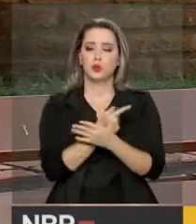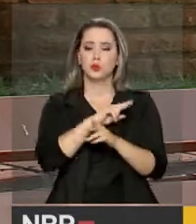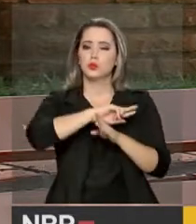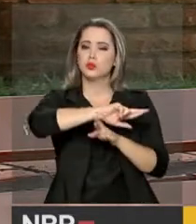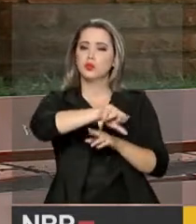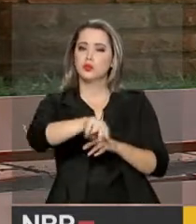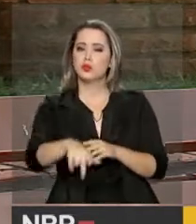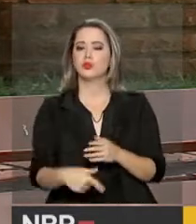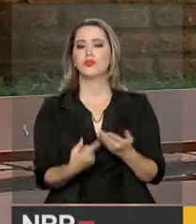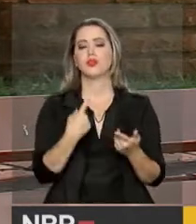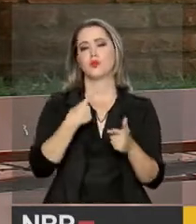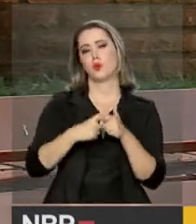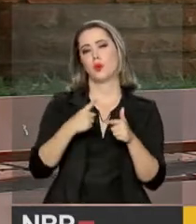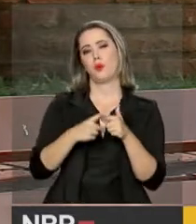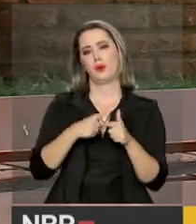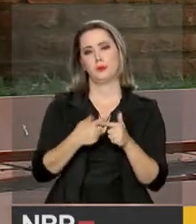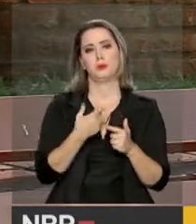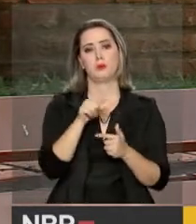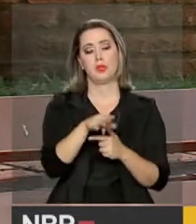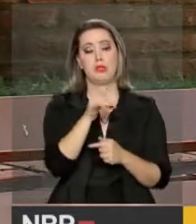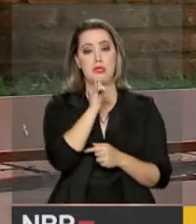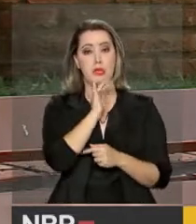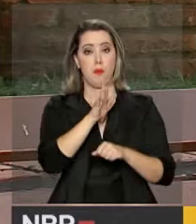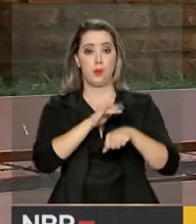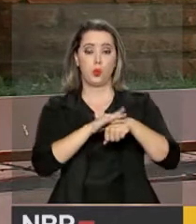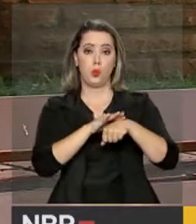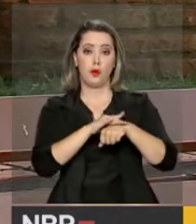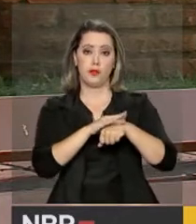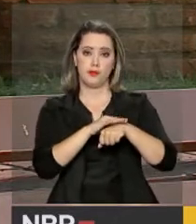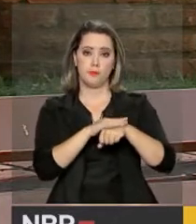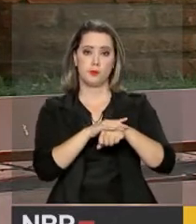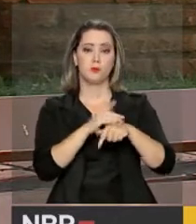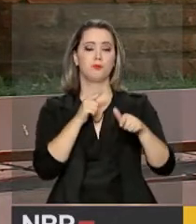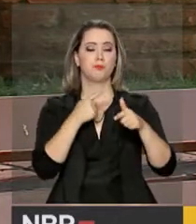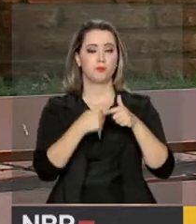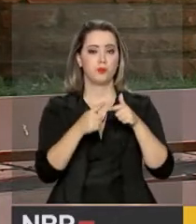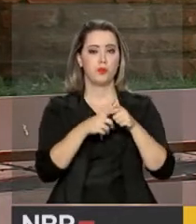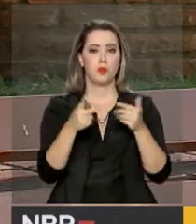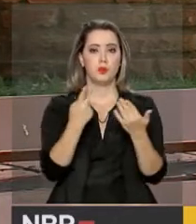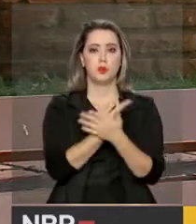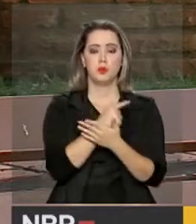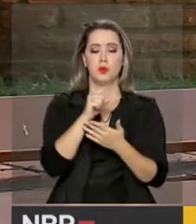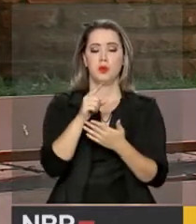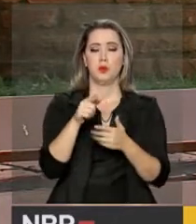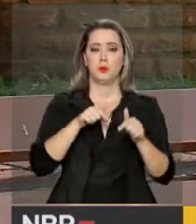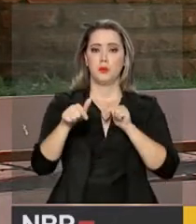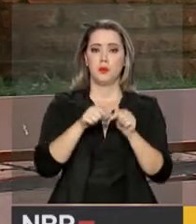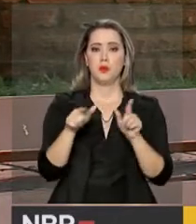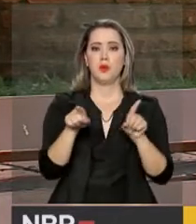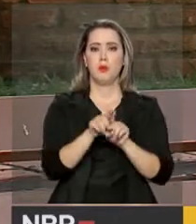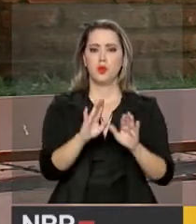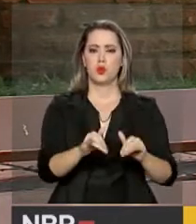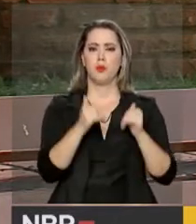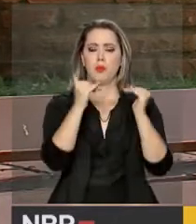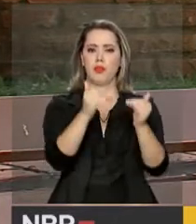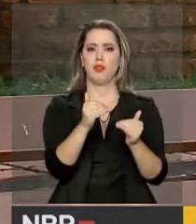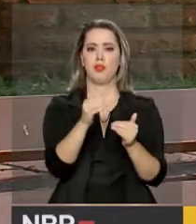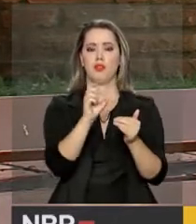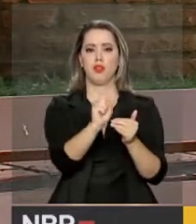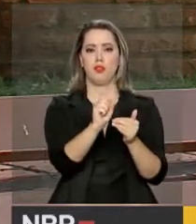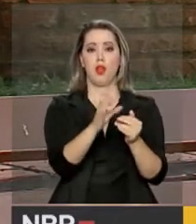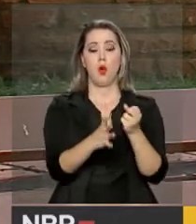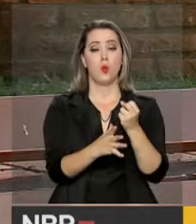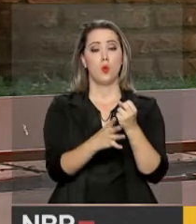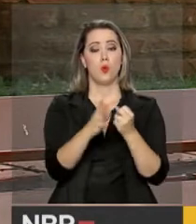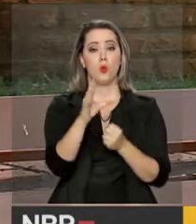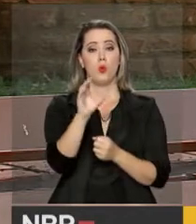uma série de outras consequências, geralmente doenças e acidentes, que pode aumentar o seguro de acidente de trabalho, que pode gerar aquelas indenizações que a gente já